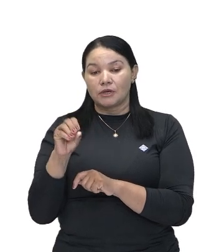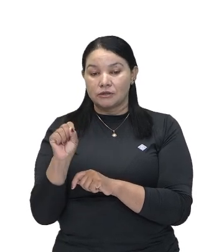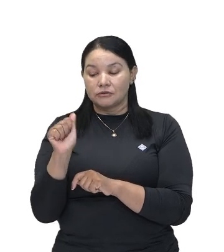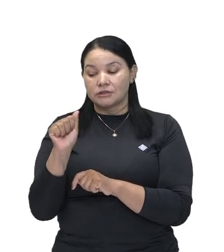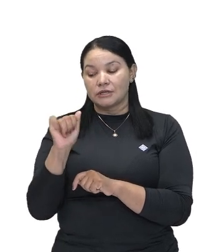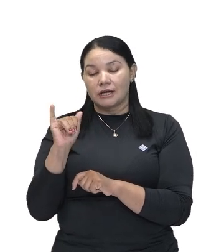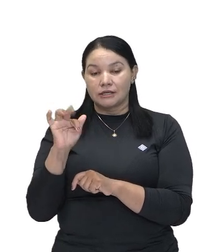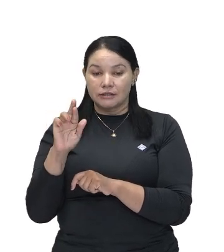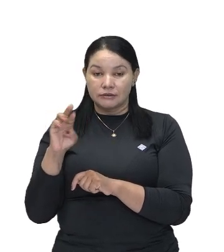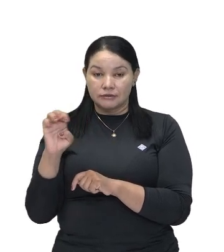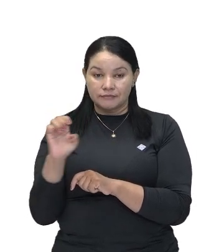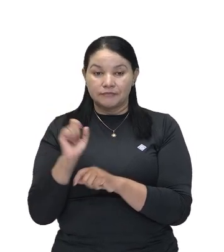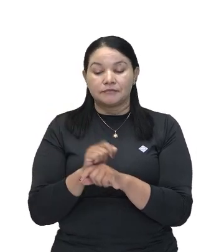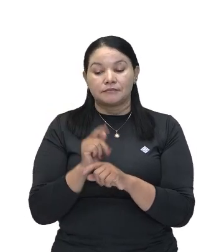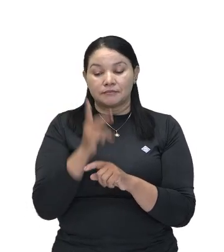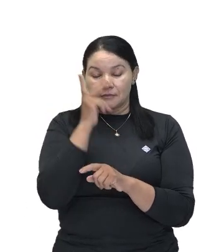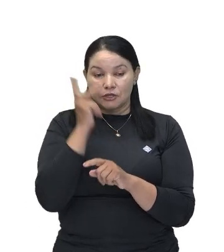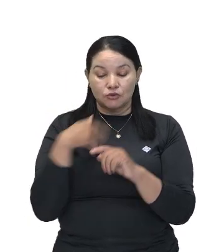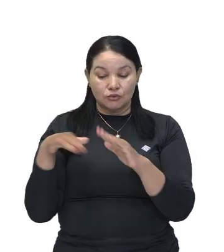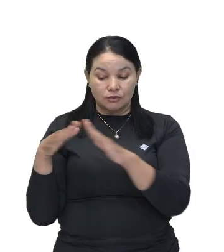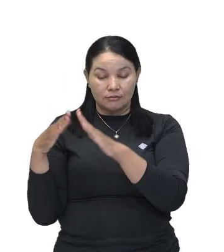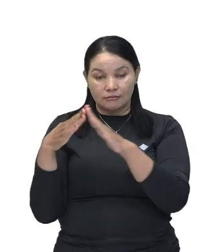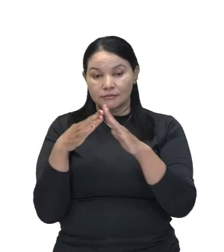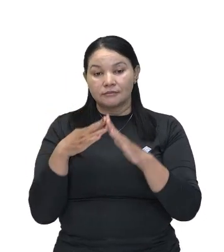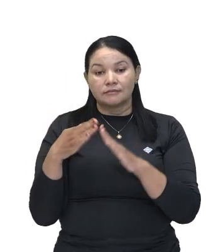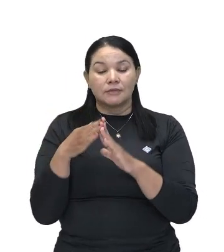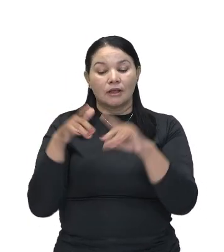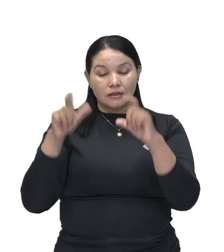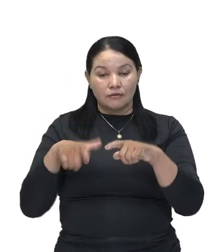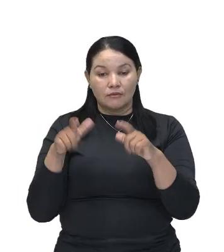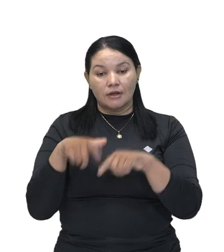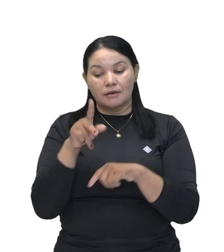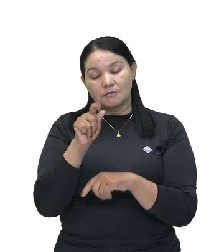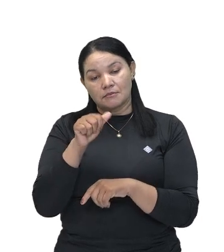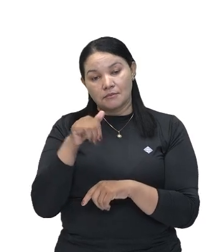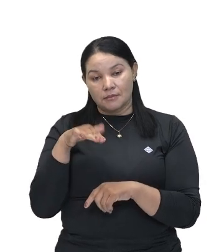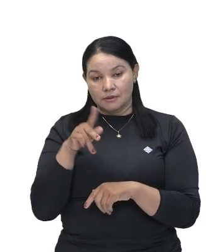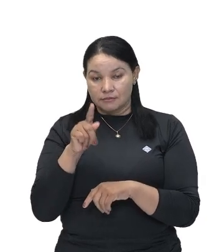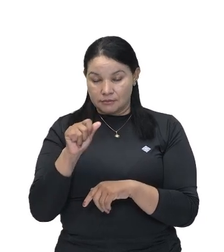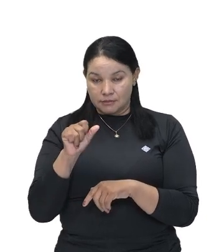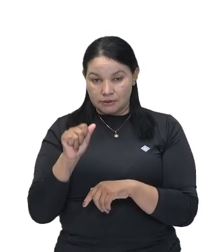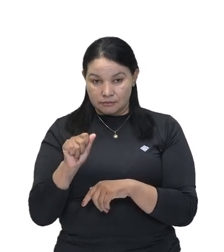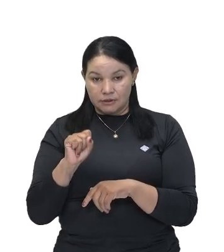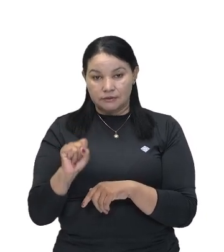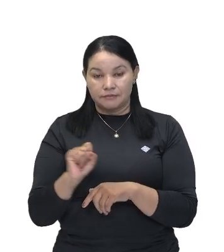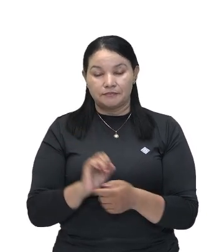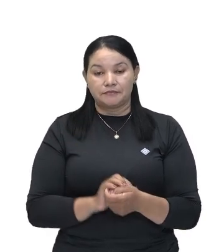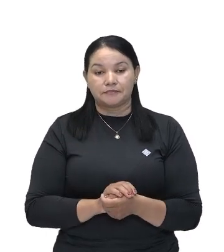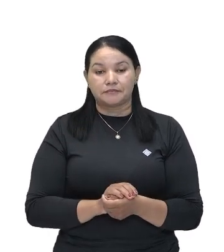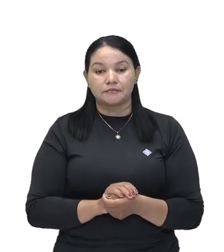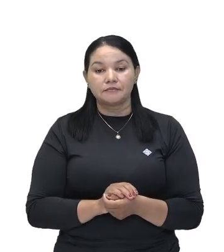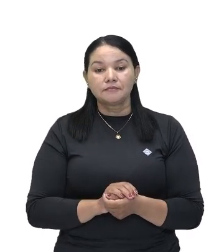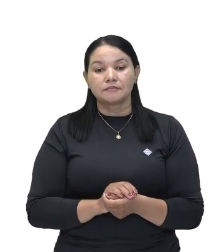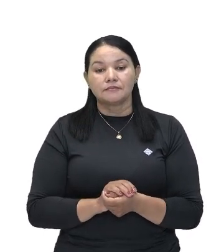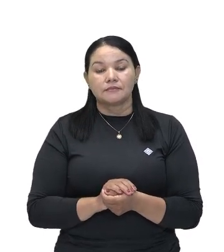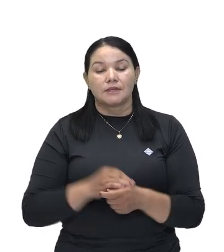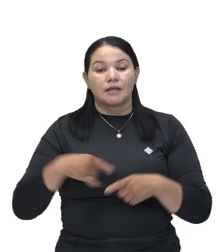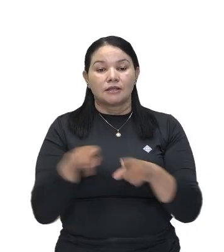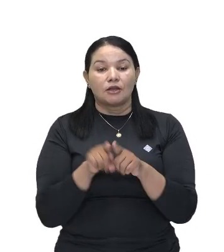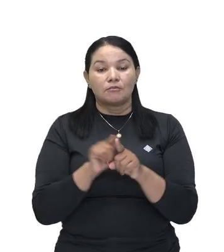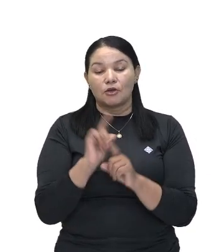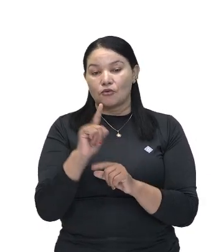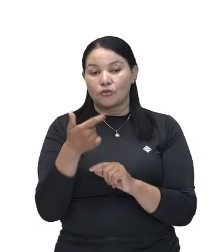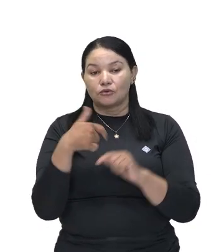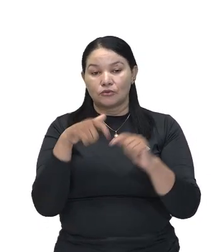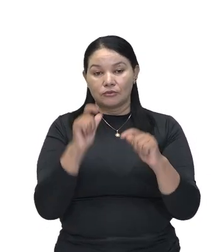maior concentração populacional, ela está aí nessa região dos Pampas. A Patagônia,